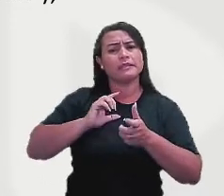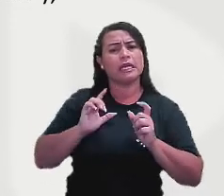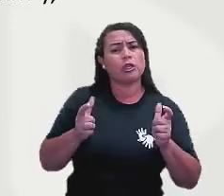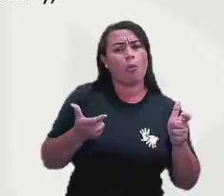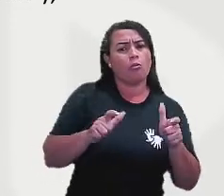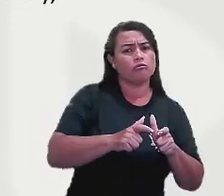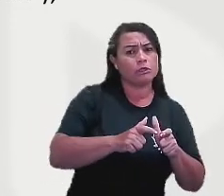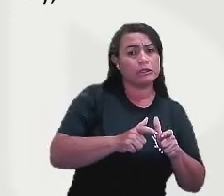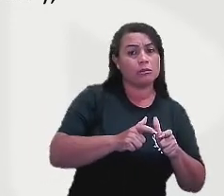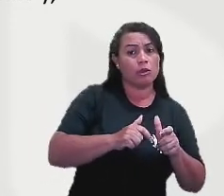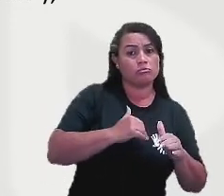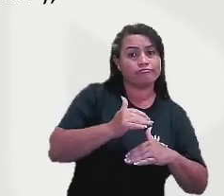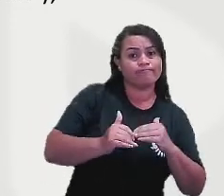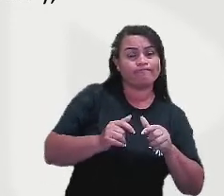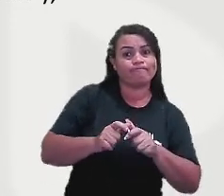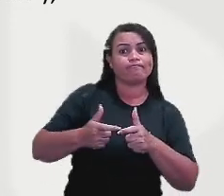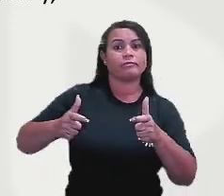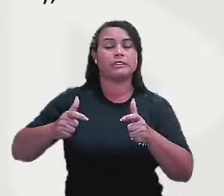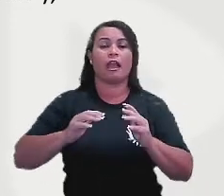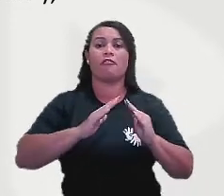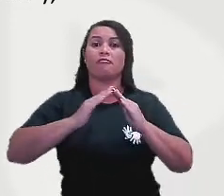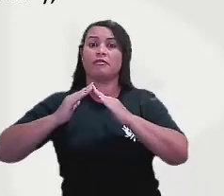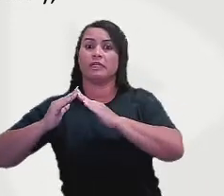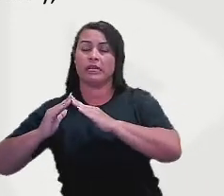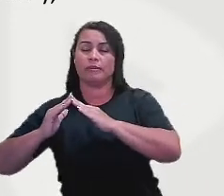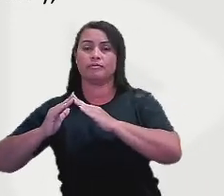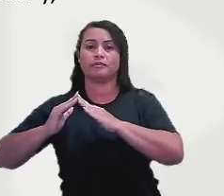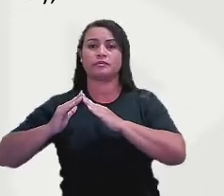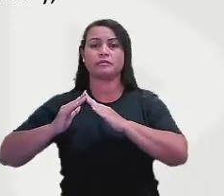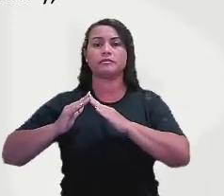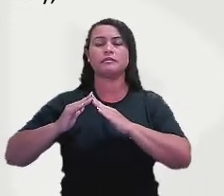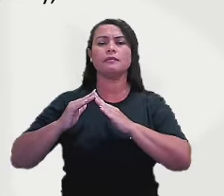passou a categoria de vila, mas